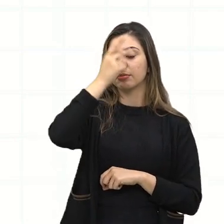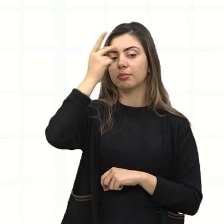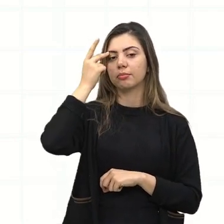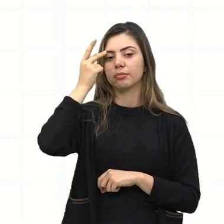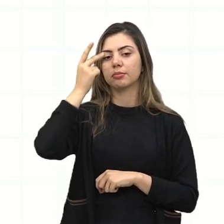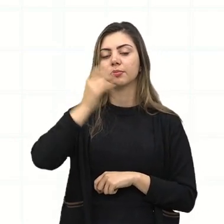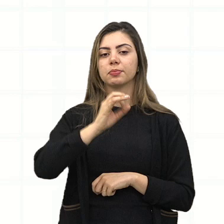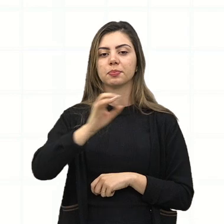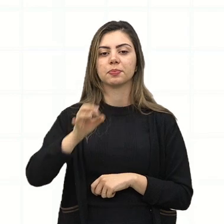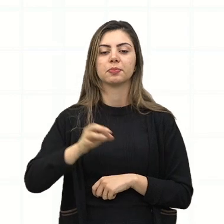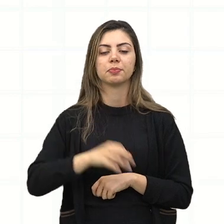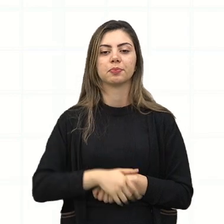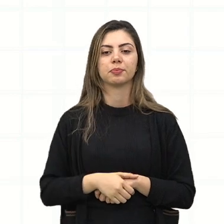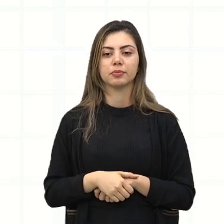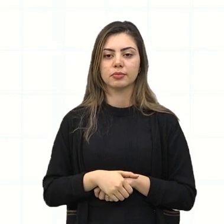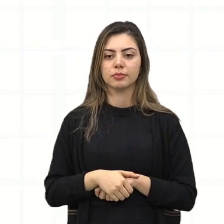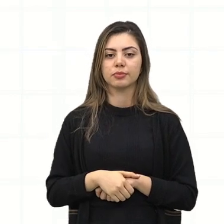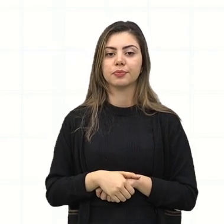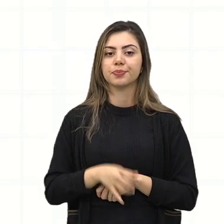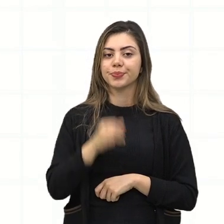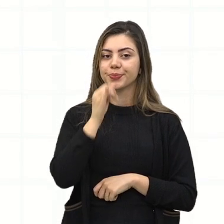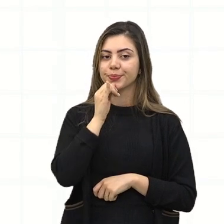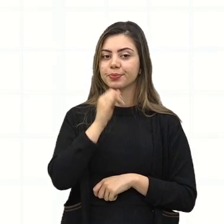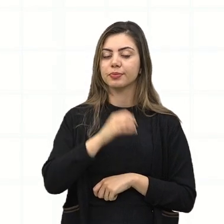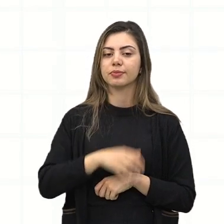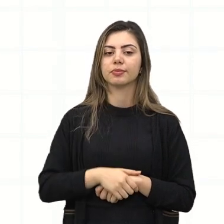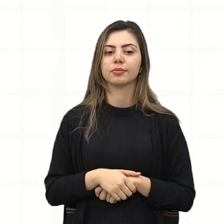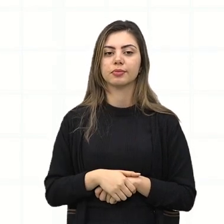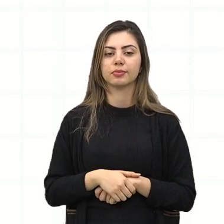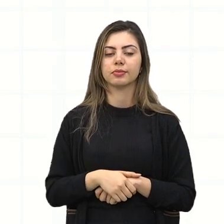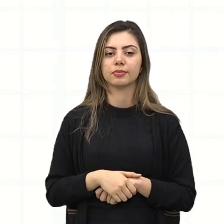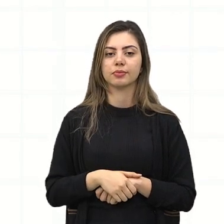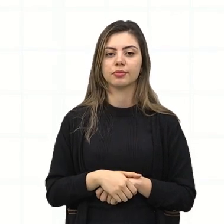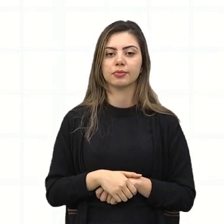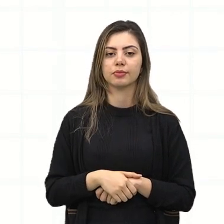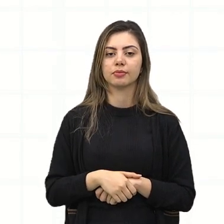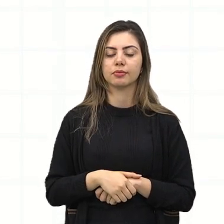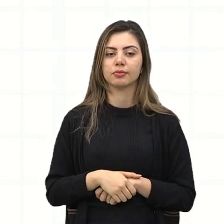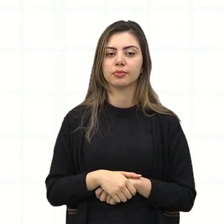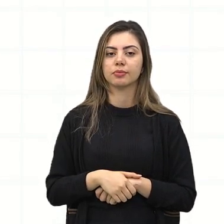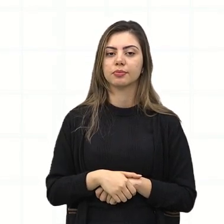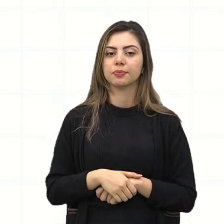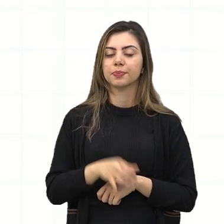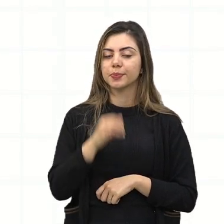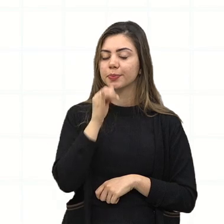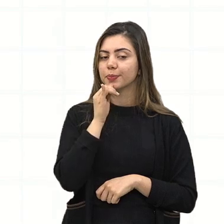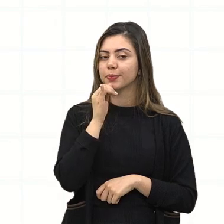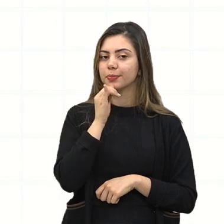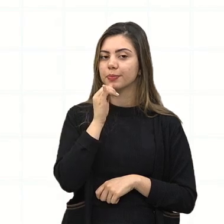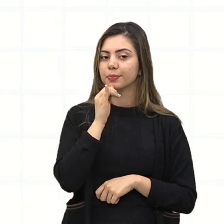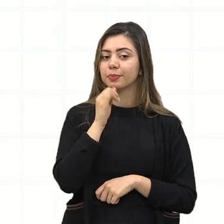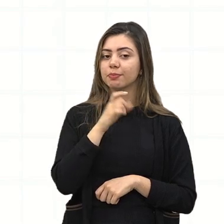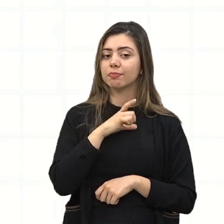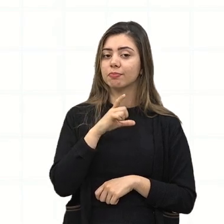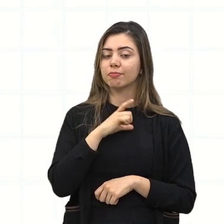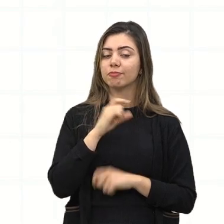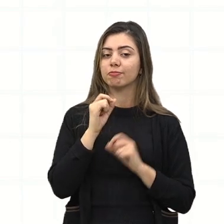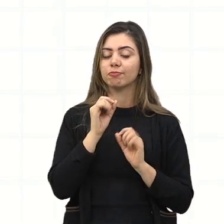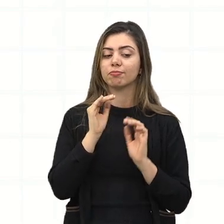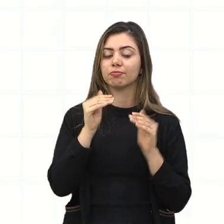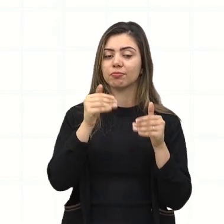primeira, certinho? Vamos ver exemplo para ficar melhor. Olha lá, nosso exemplo aí com foco